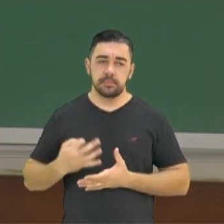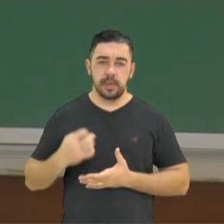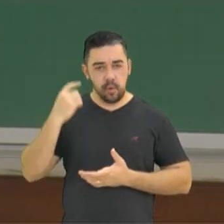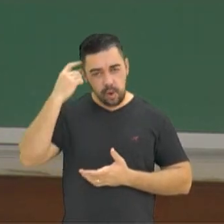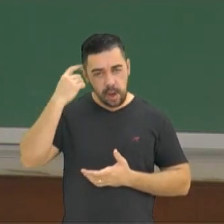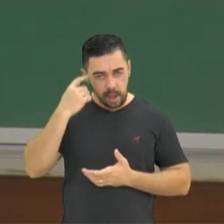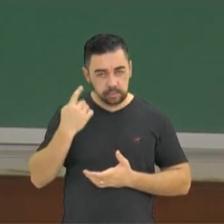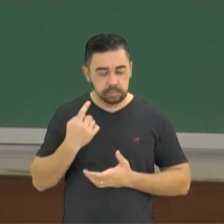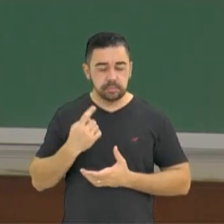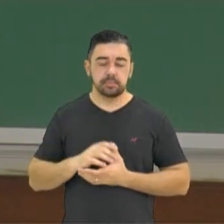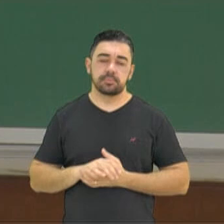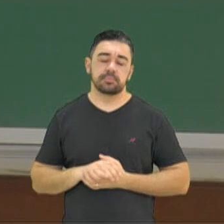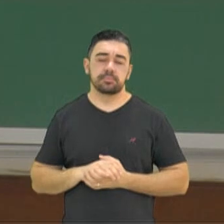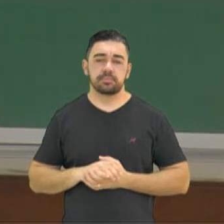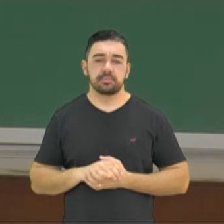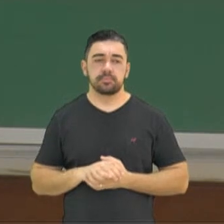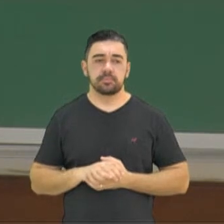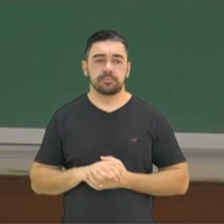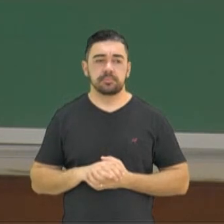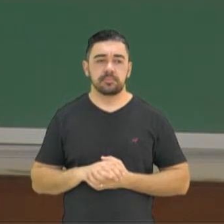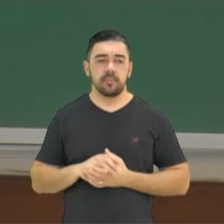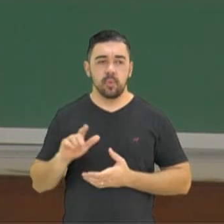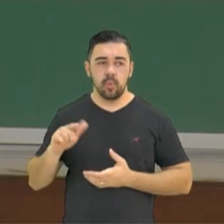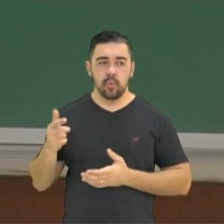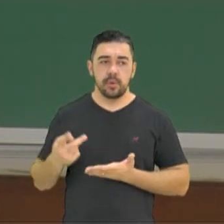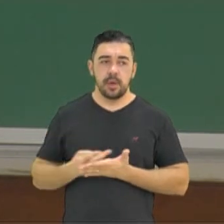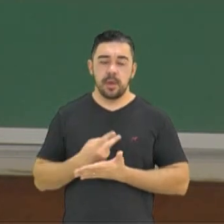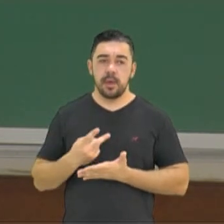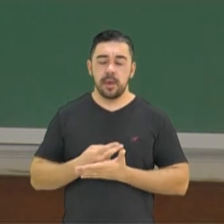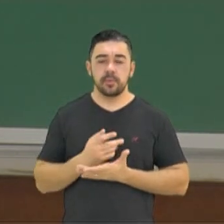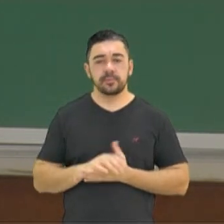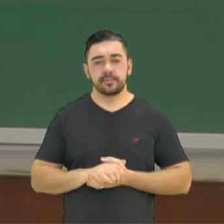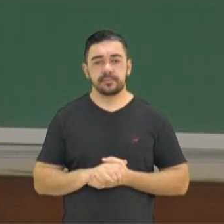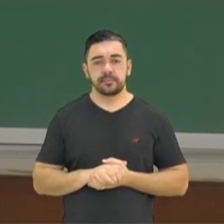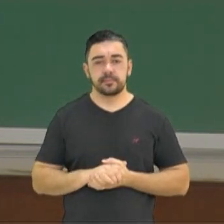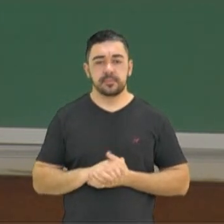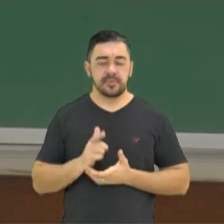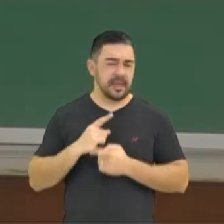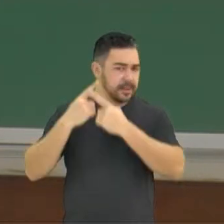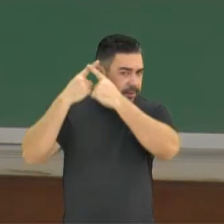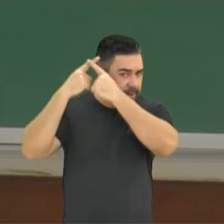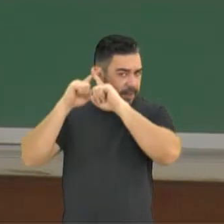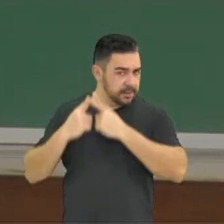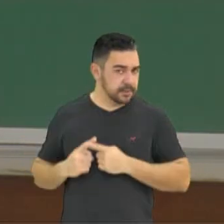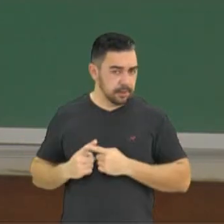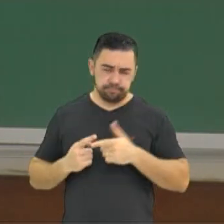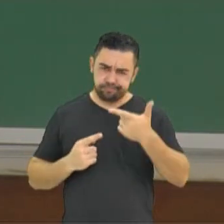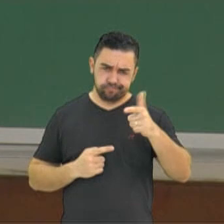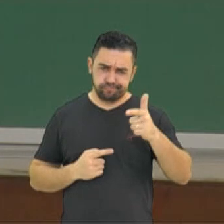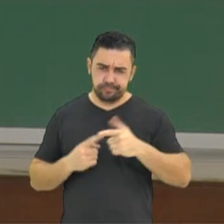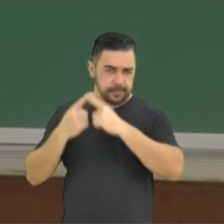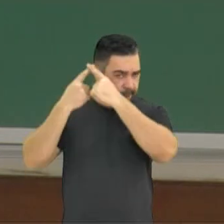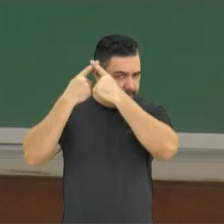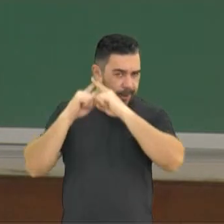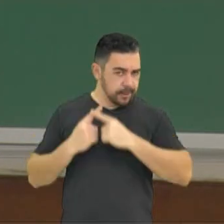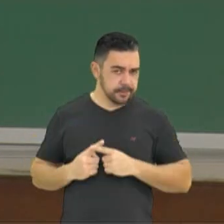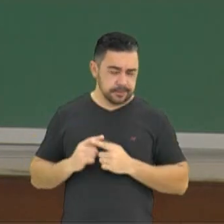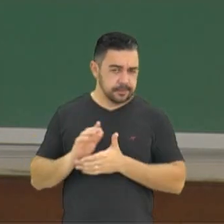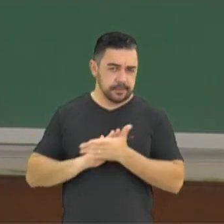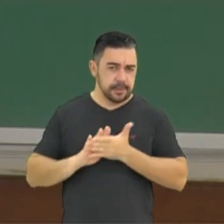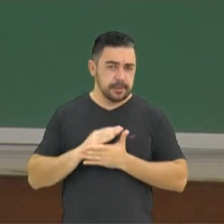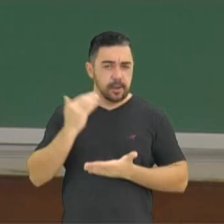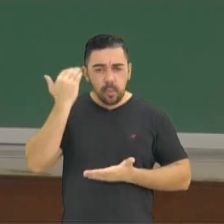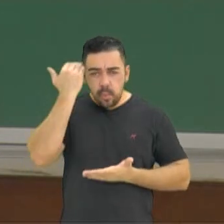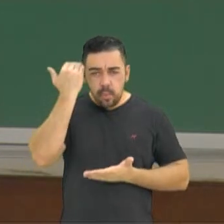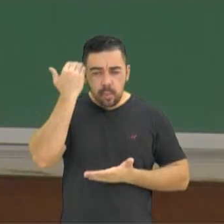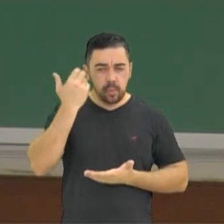é enrolado. E o outro erro que a gente tem ali, com tranças. Então, o cabelo dela não está com tranças, né? Ele é um cabelo curto que